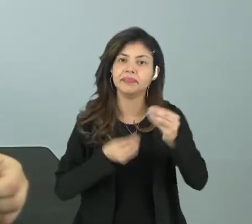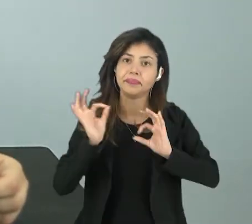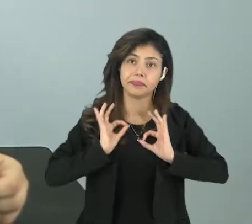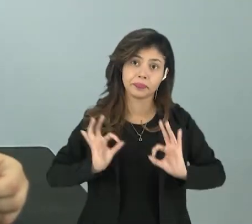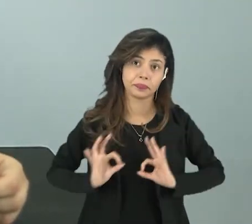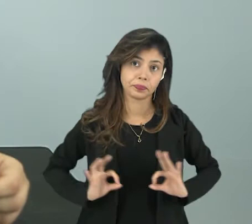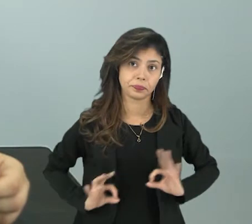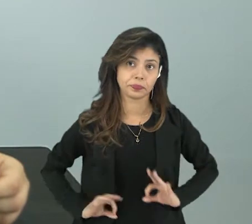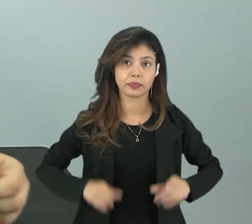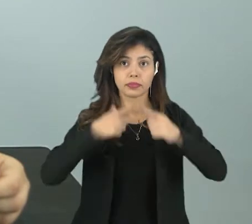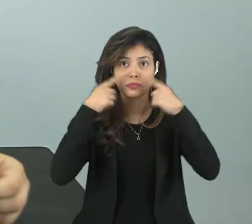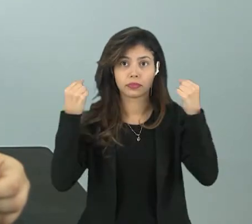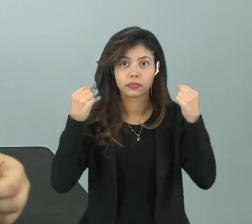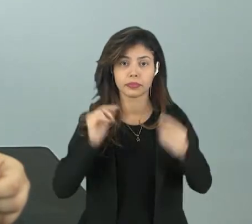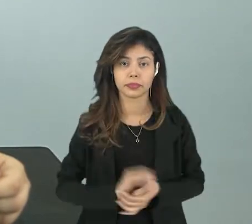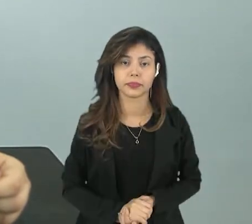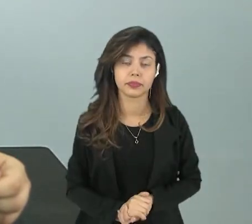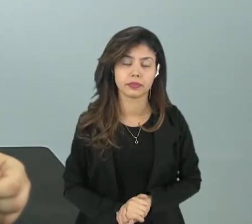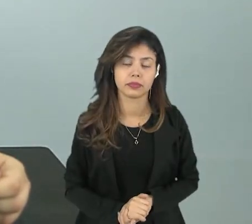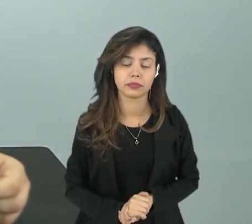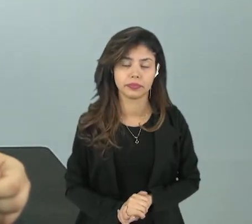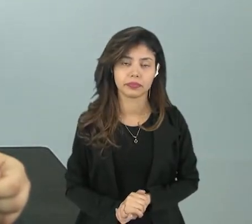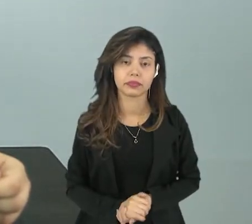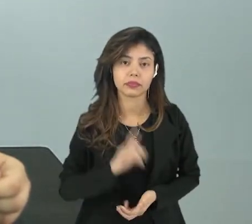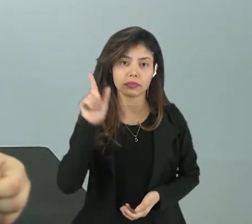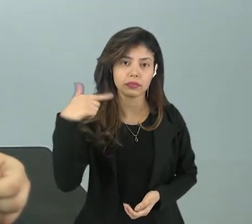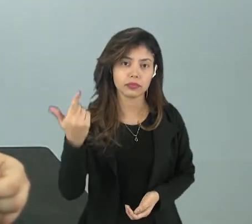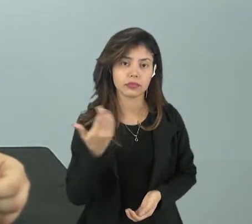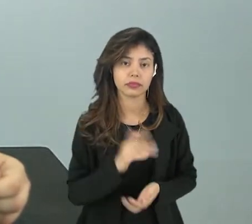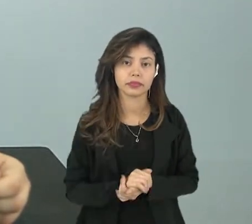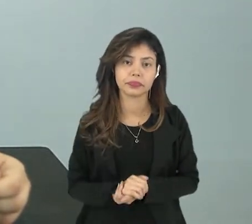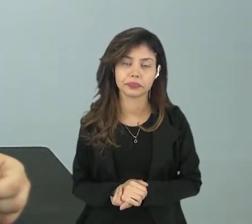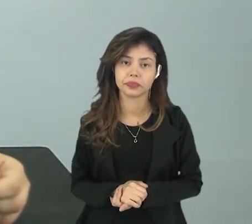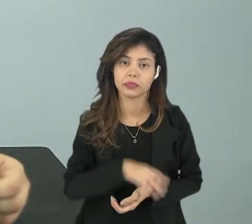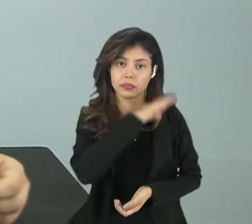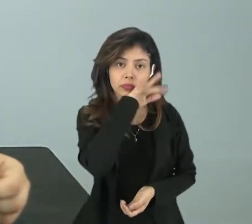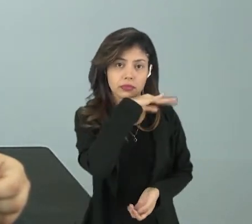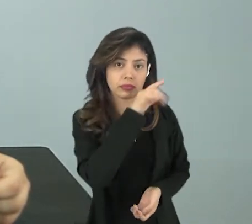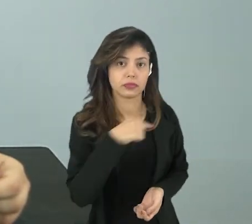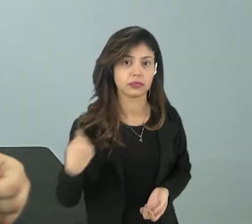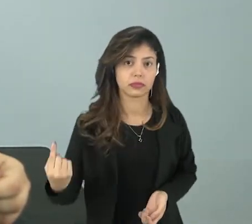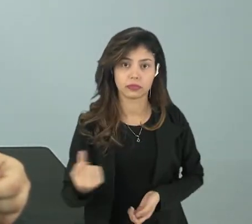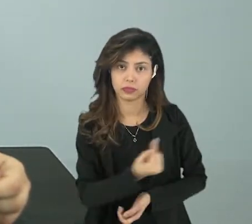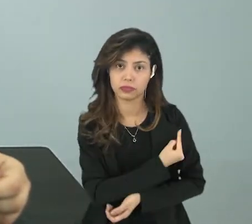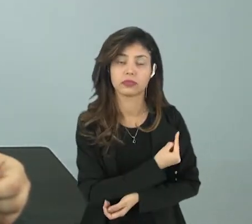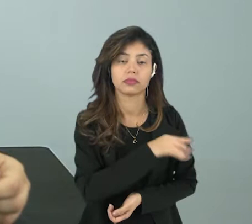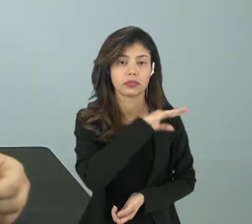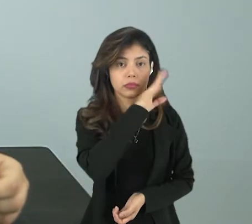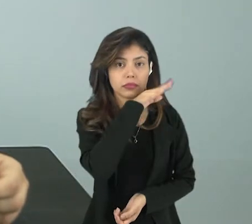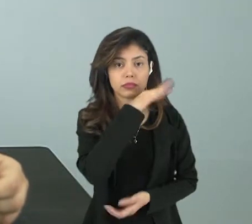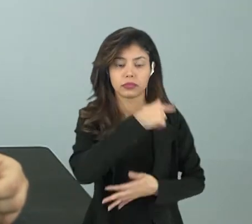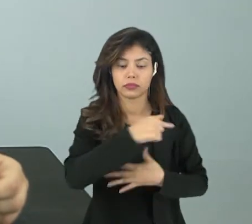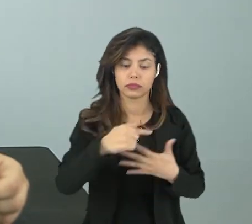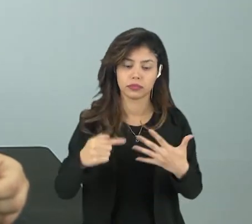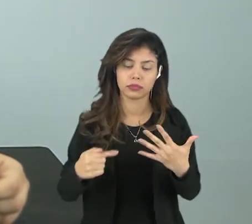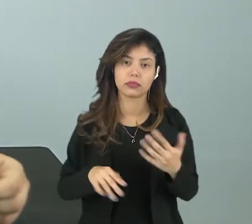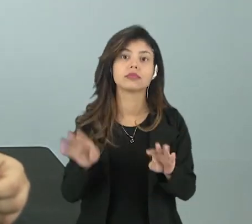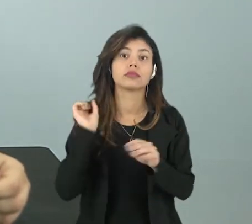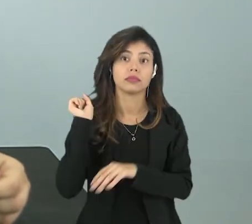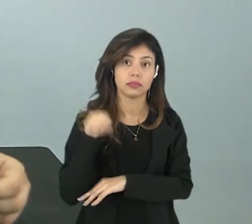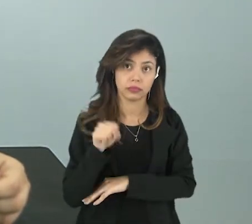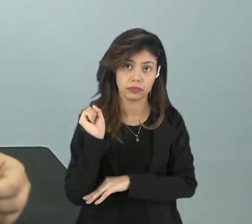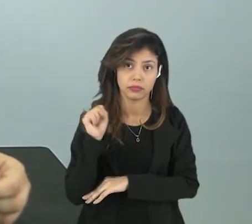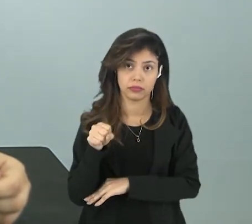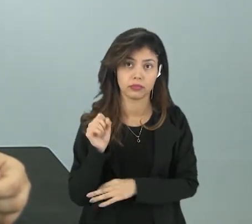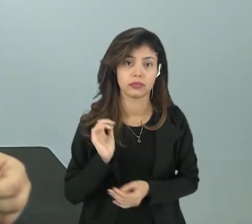onça, como outros animais que tem na nossa fauna, eles são sim,